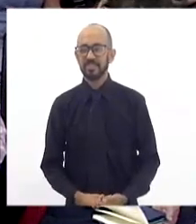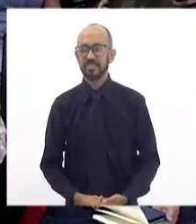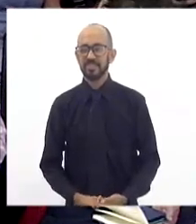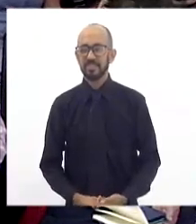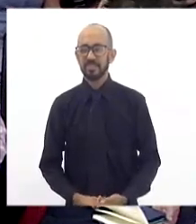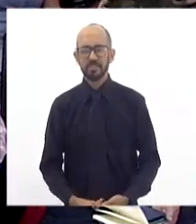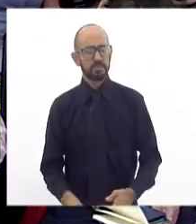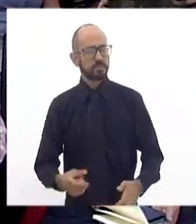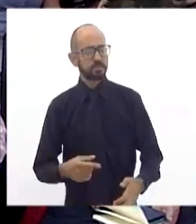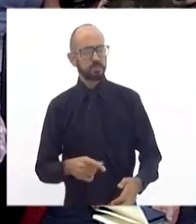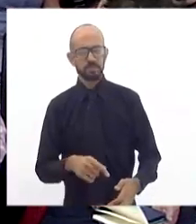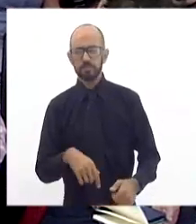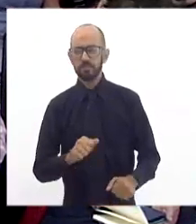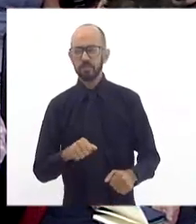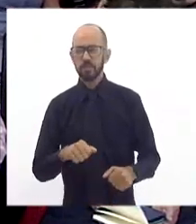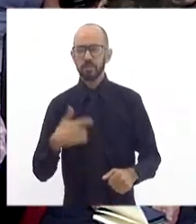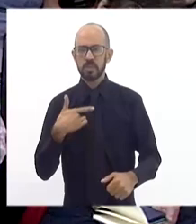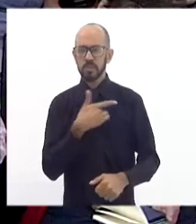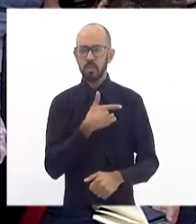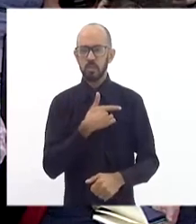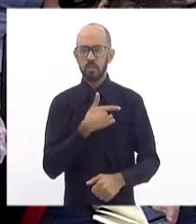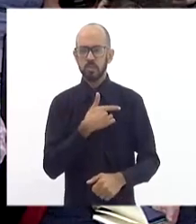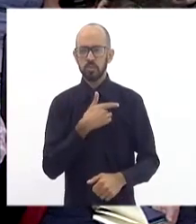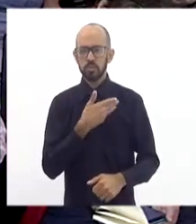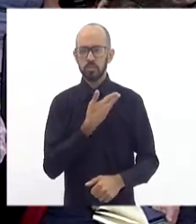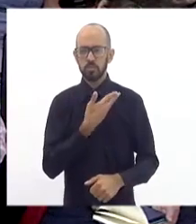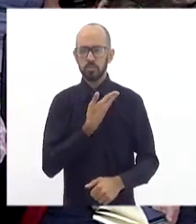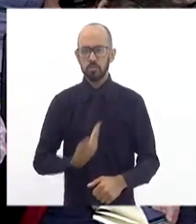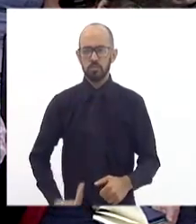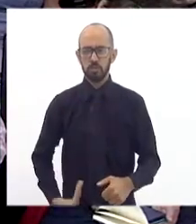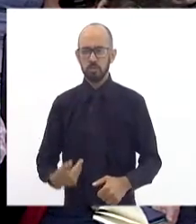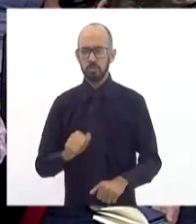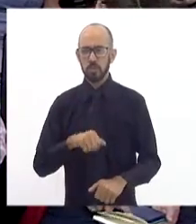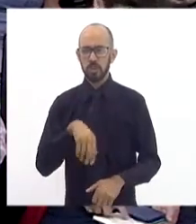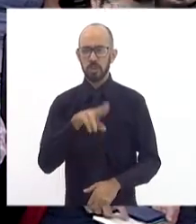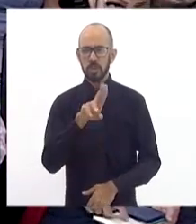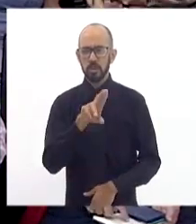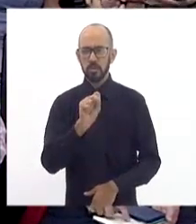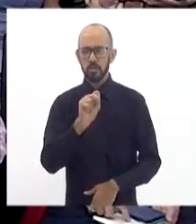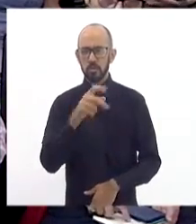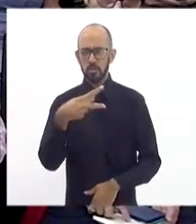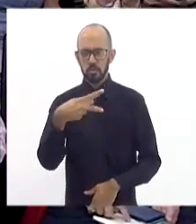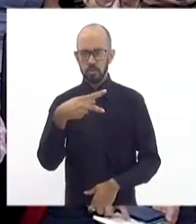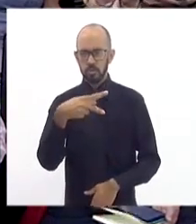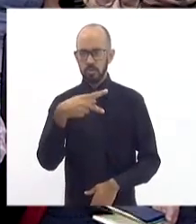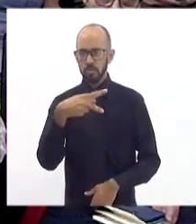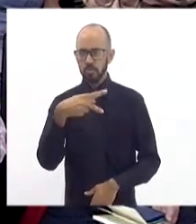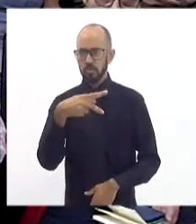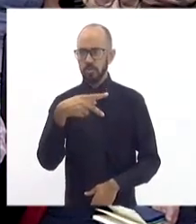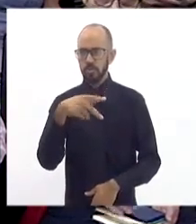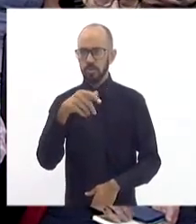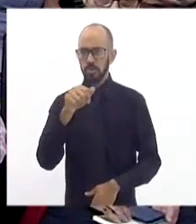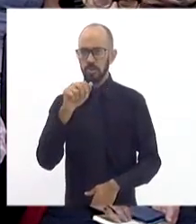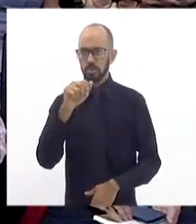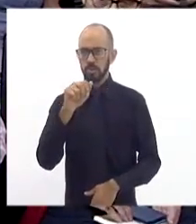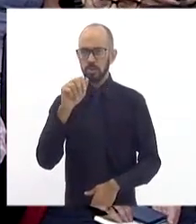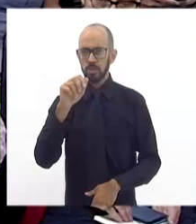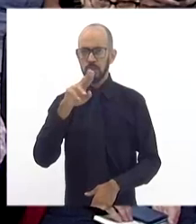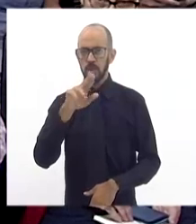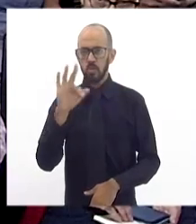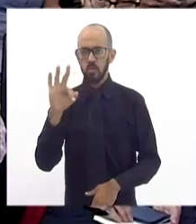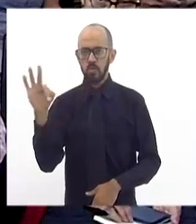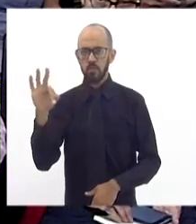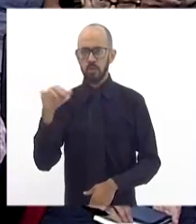e o seu novo mestre em saúde pública epidemiologia da USP doutorando em geoquímica ambiental da UFF tá presente